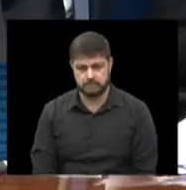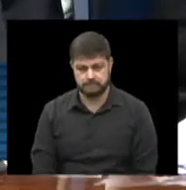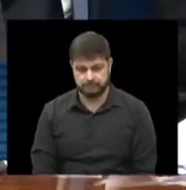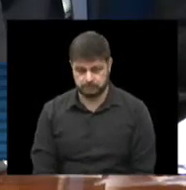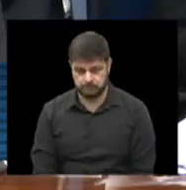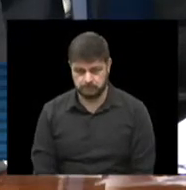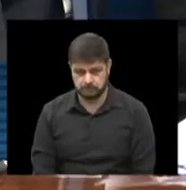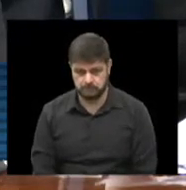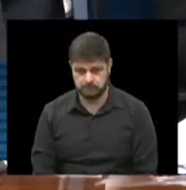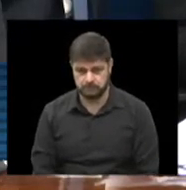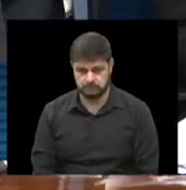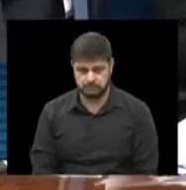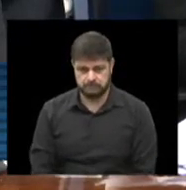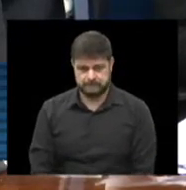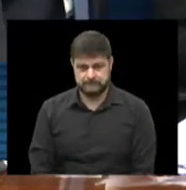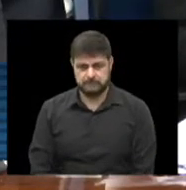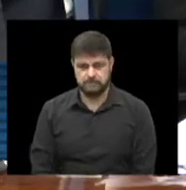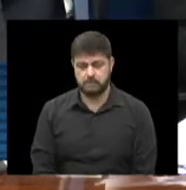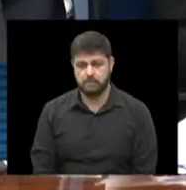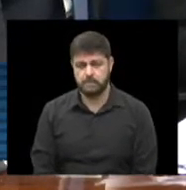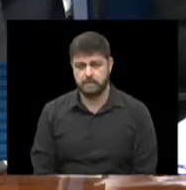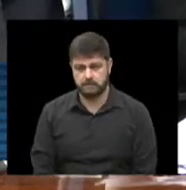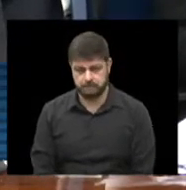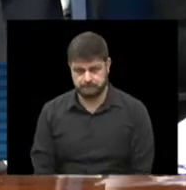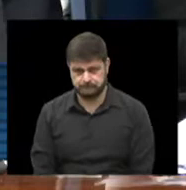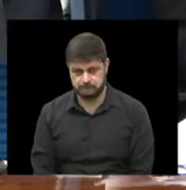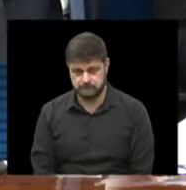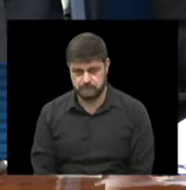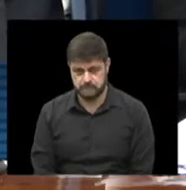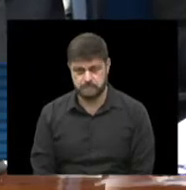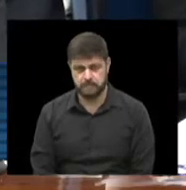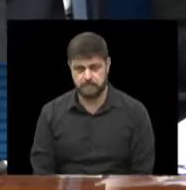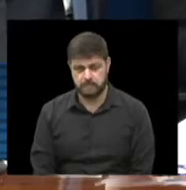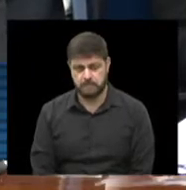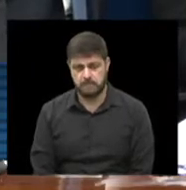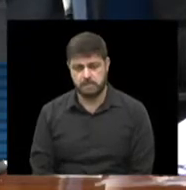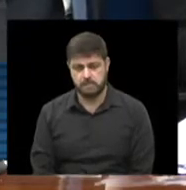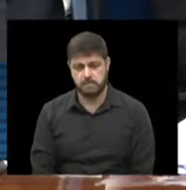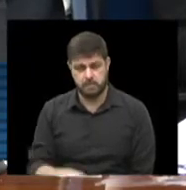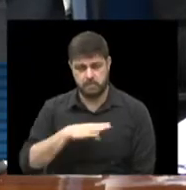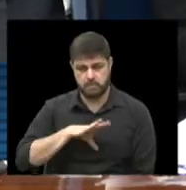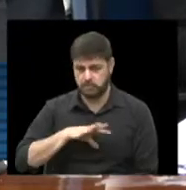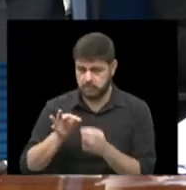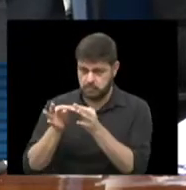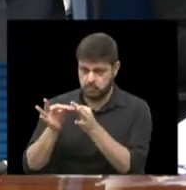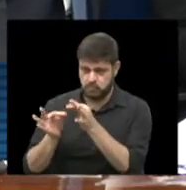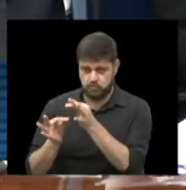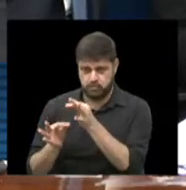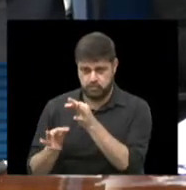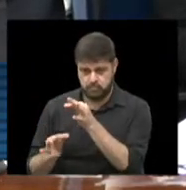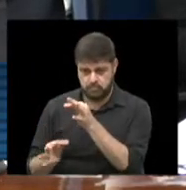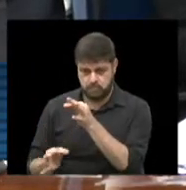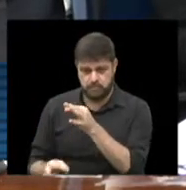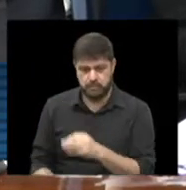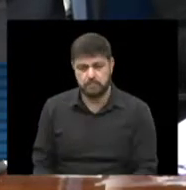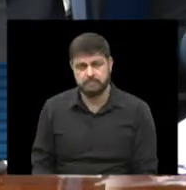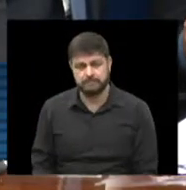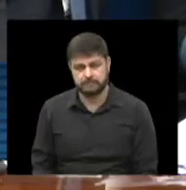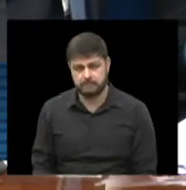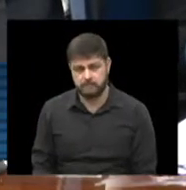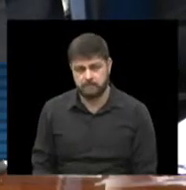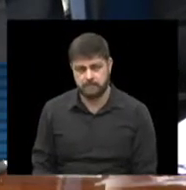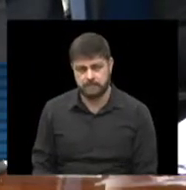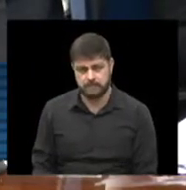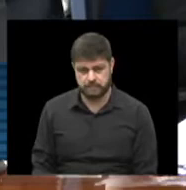Genebra, Gleba 1, parte 2, autoriza a venda, proprietários lindeiros, bem como autoriza a instituição de servidões e da outras